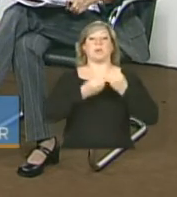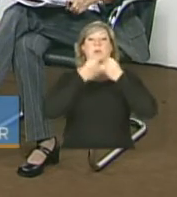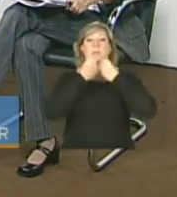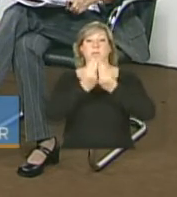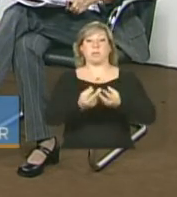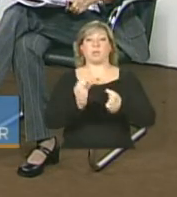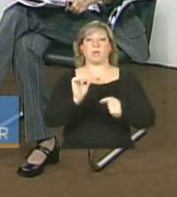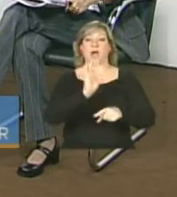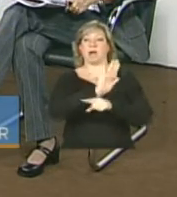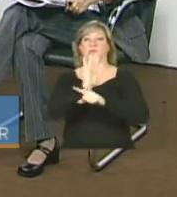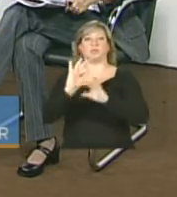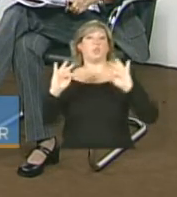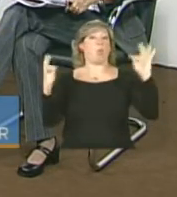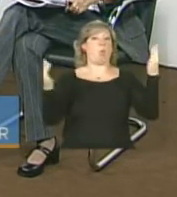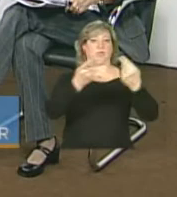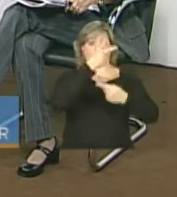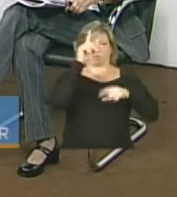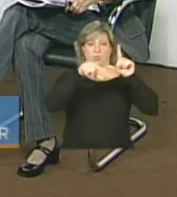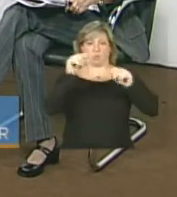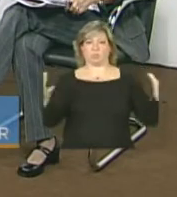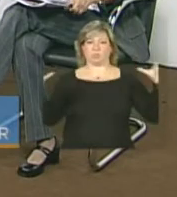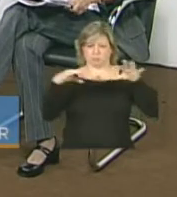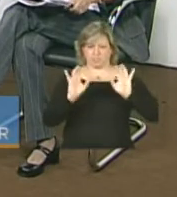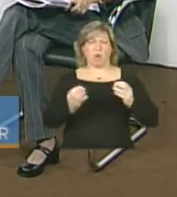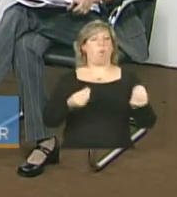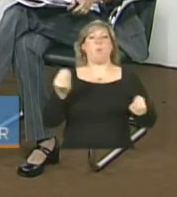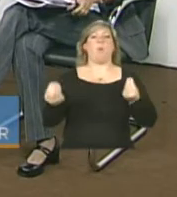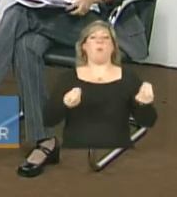atenda todos os delegados. Como é que foi esse processo?